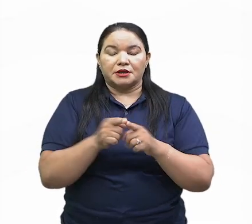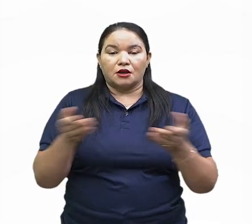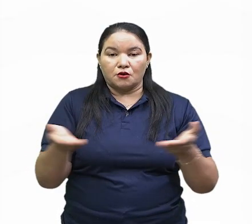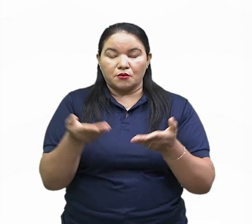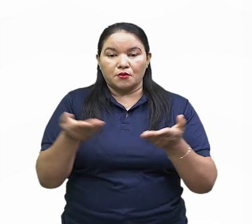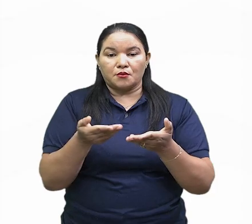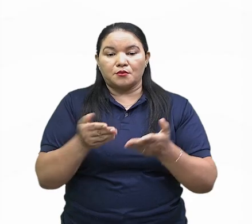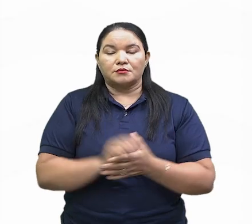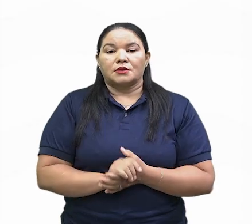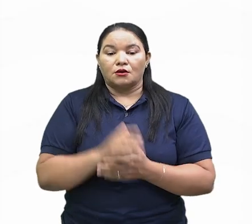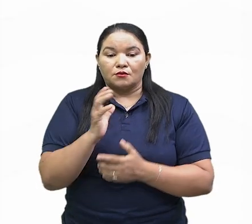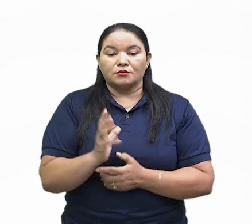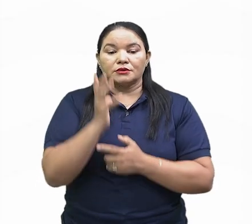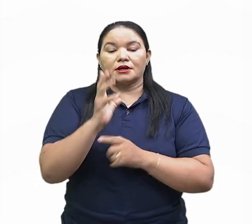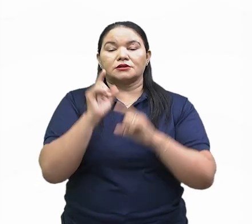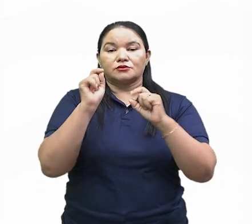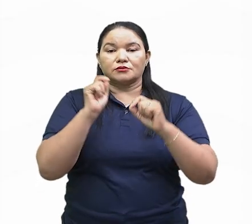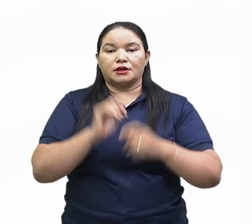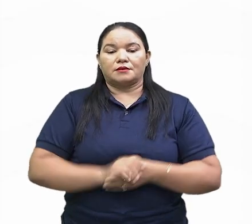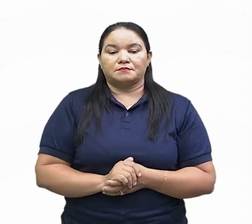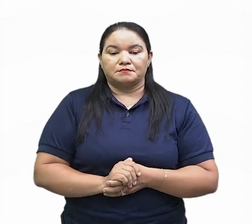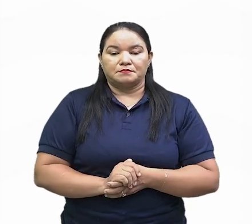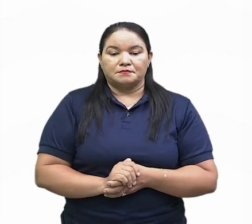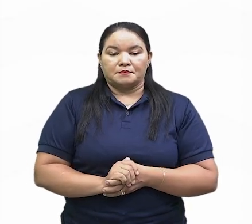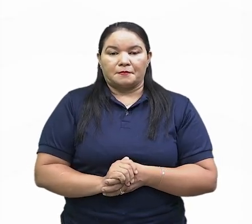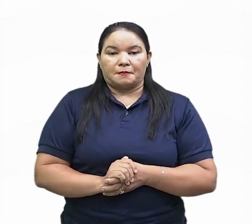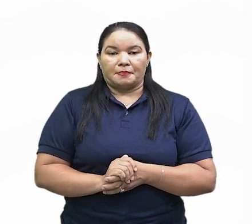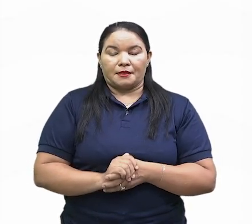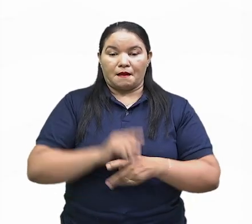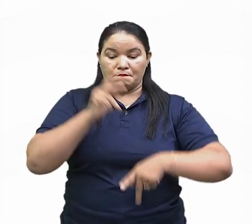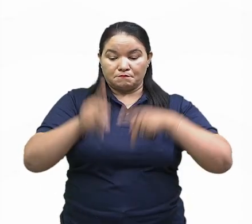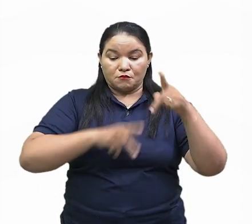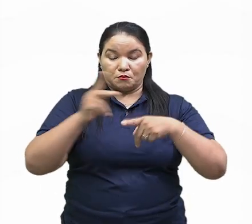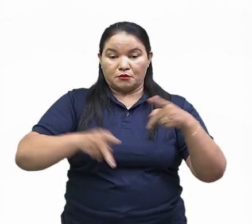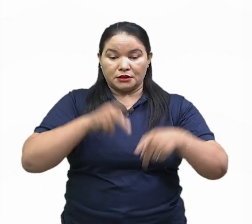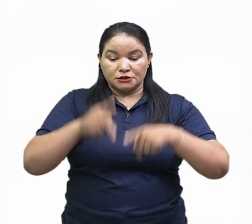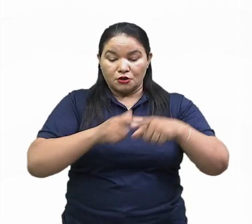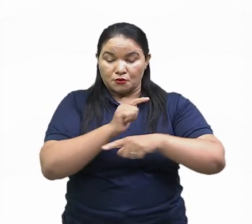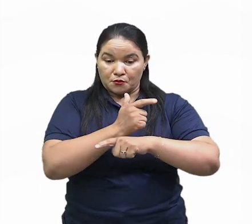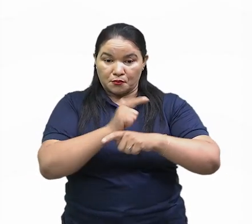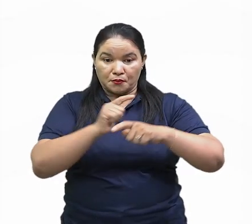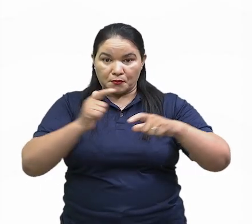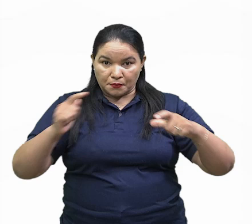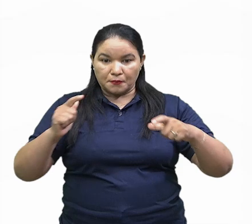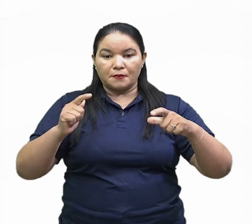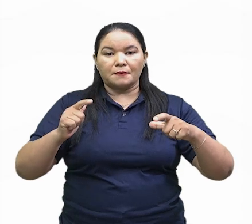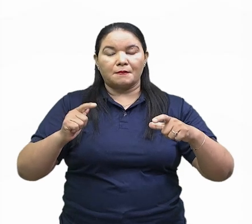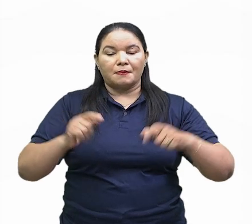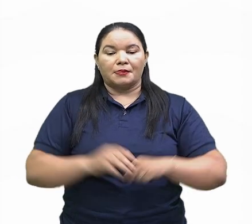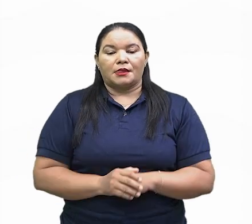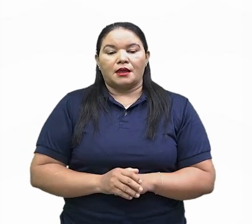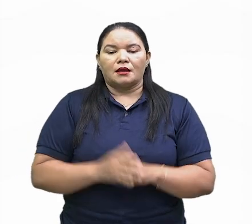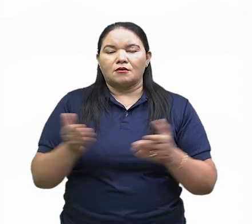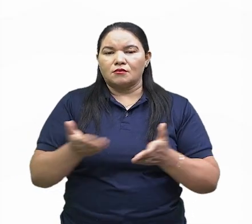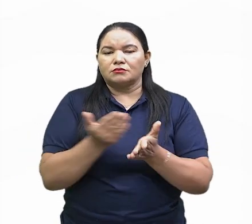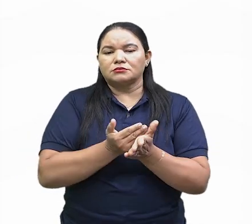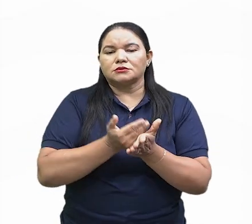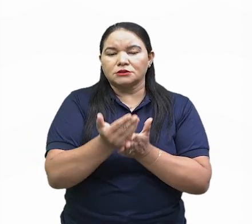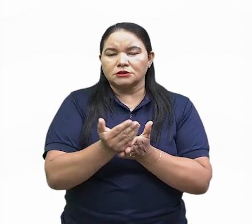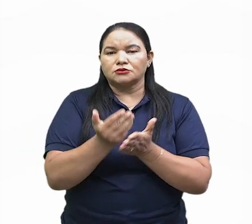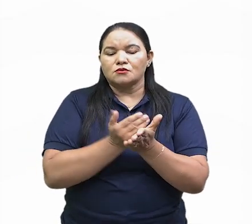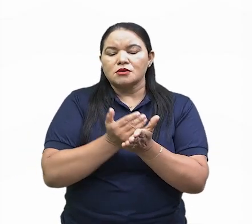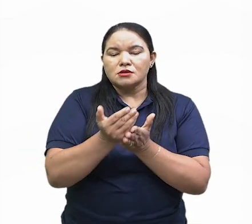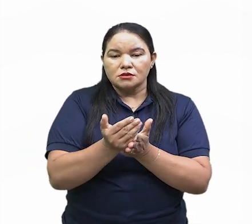é nesse momento que ocorre o quê? A explosão demográfica. O início dessa